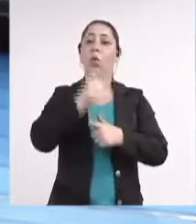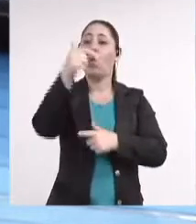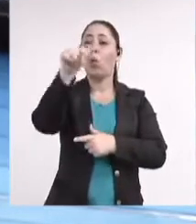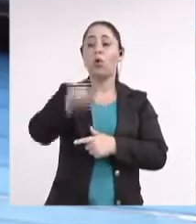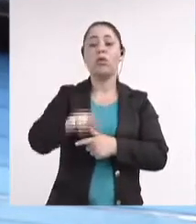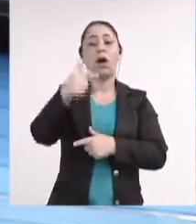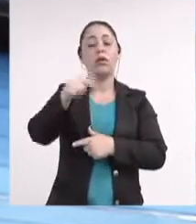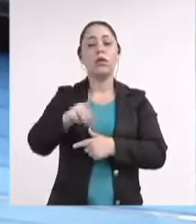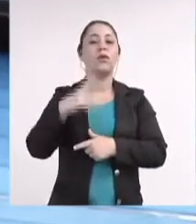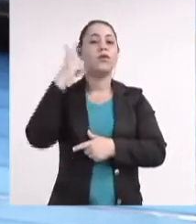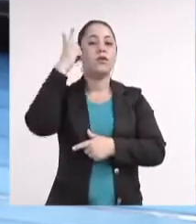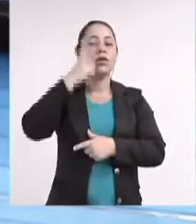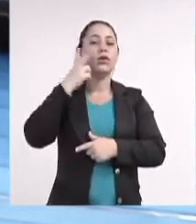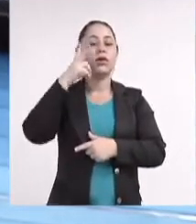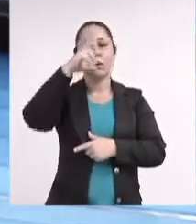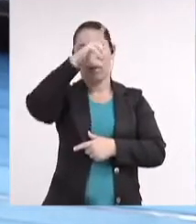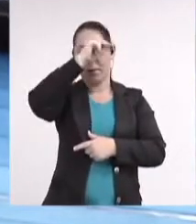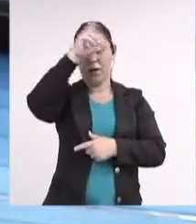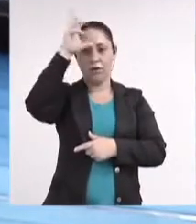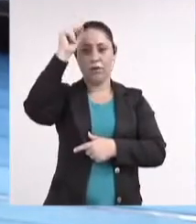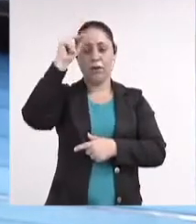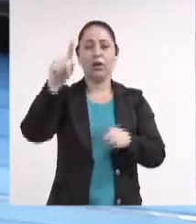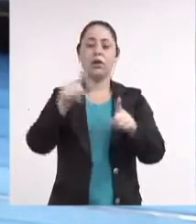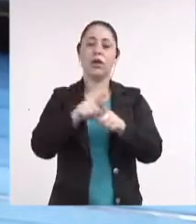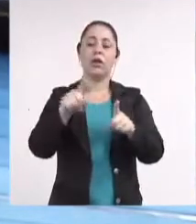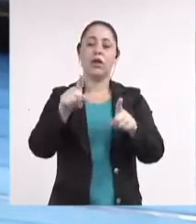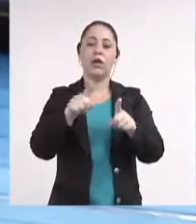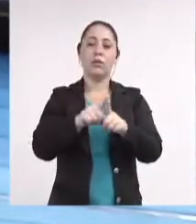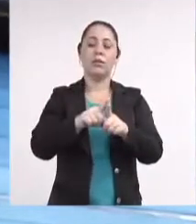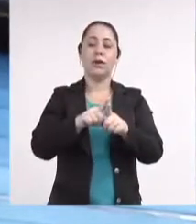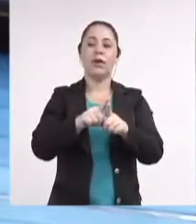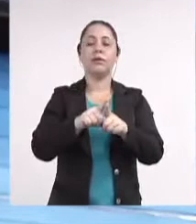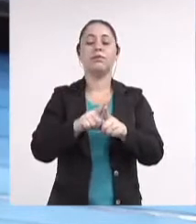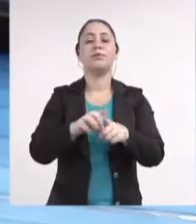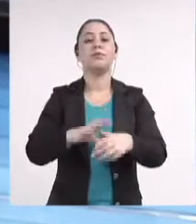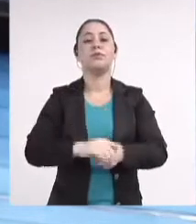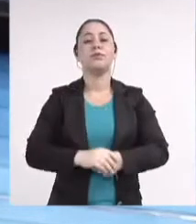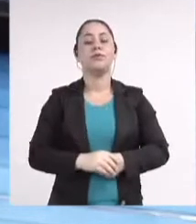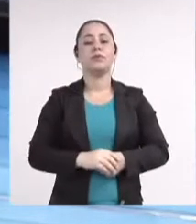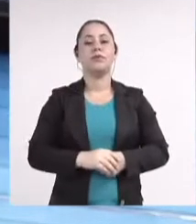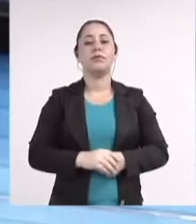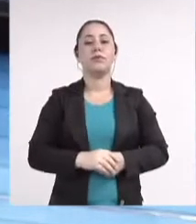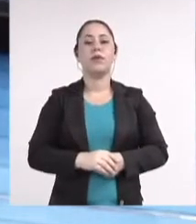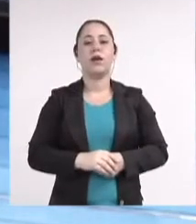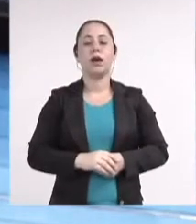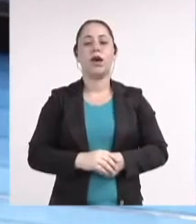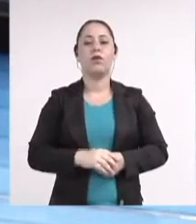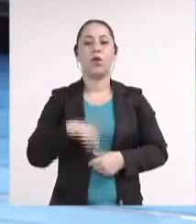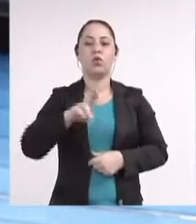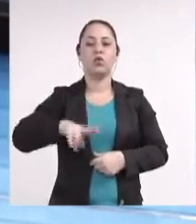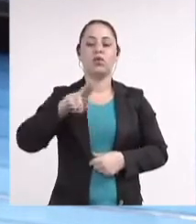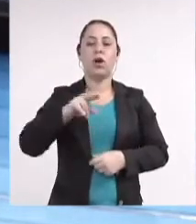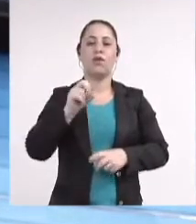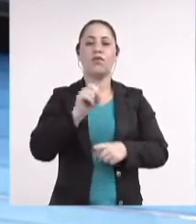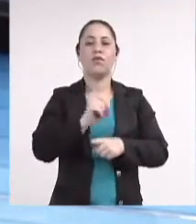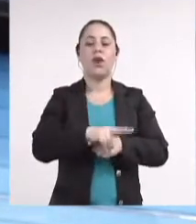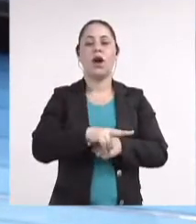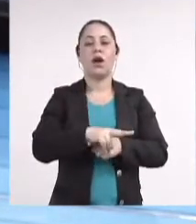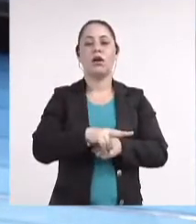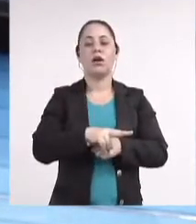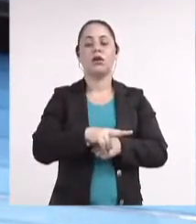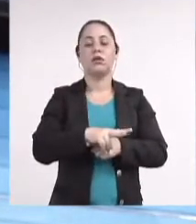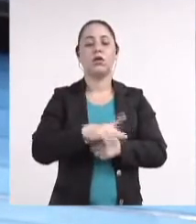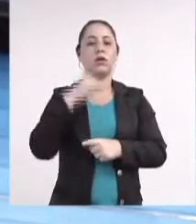Ela já foi vereadora e prefeita também na cidade de Eldorado. Ela vai ocupar a vaga deixada pelo deputado Onevan de Matos,